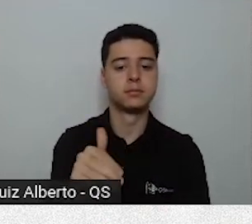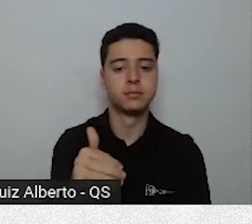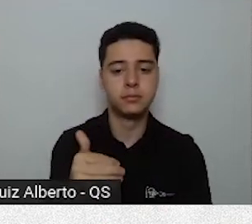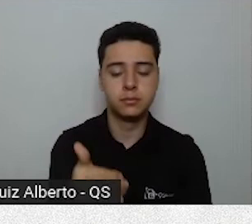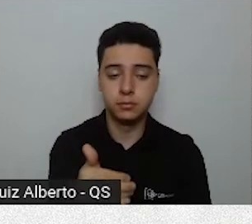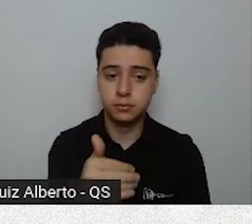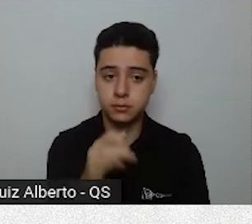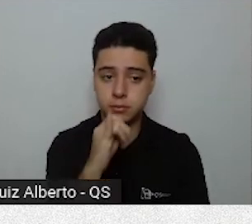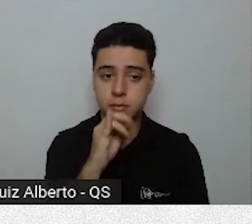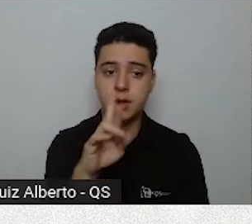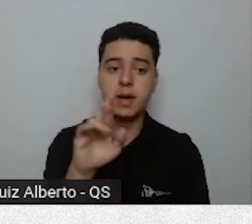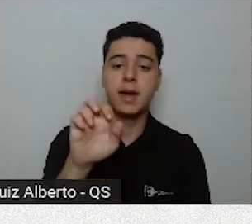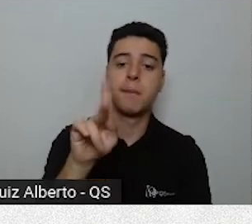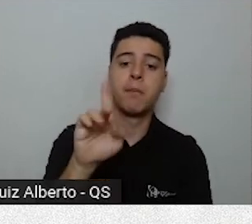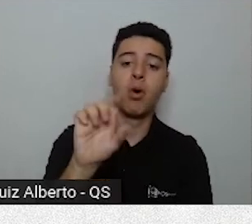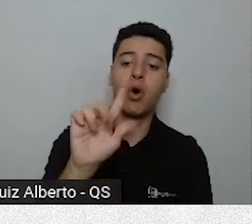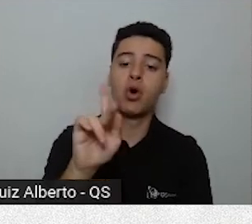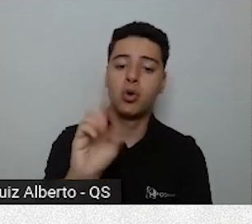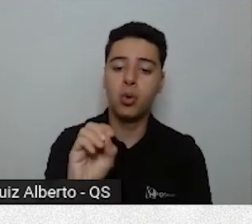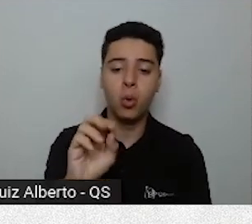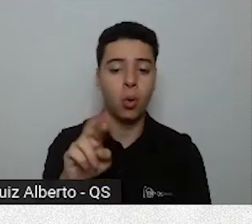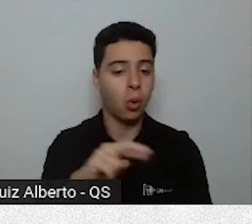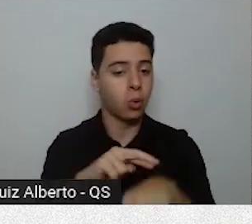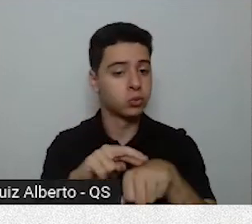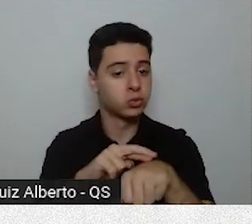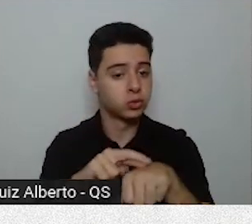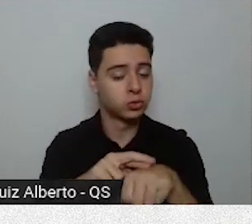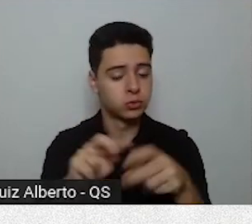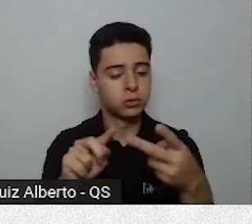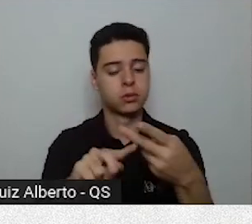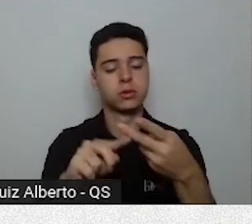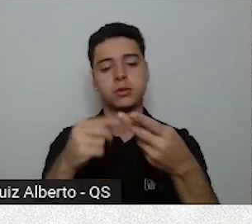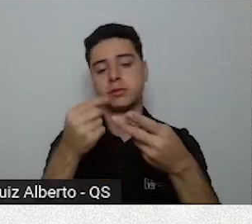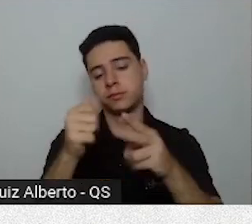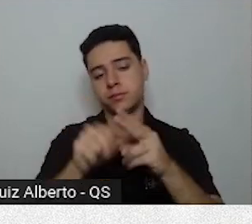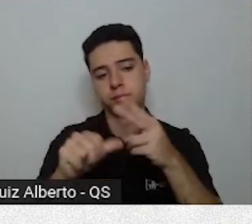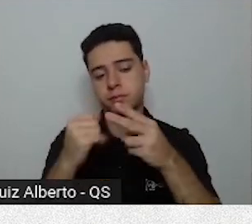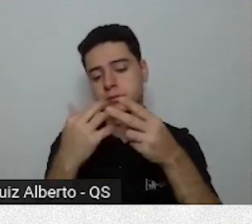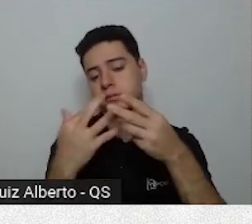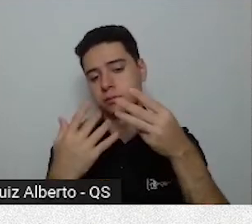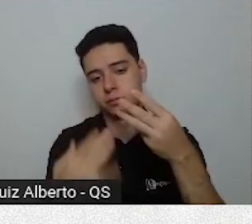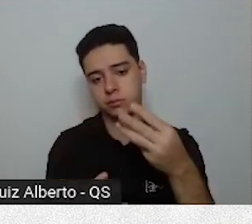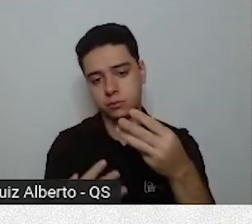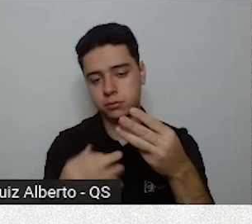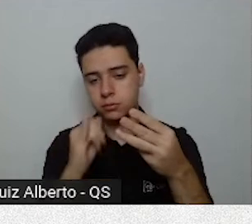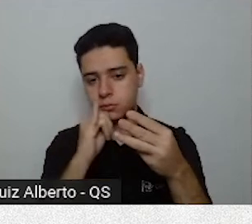de repolho roxo e as variações, né, do repolho roxo